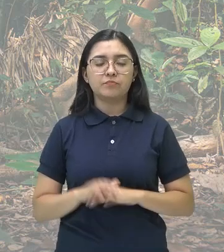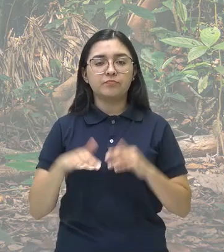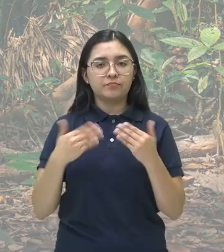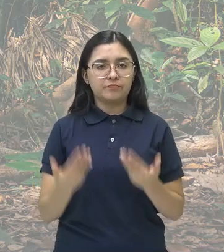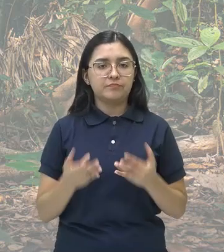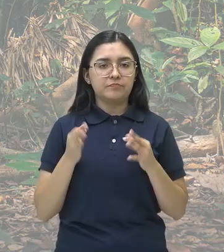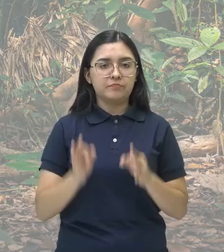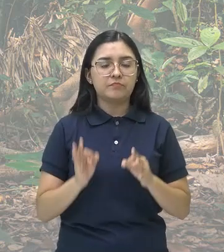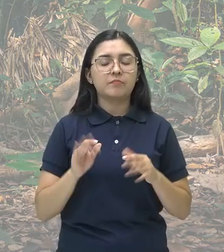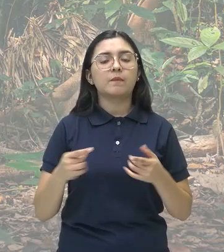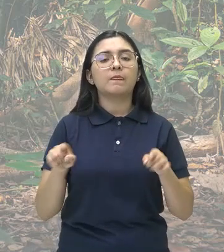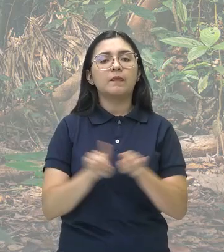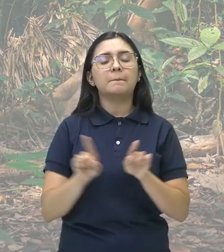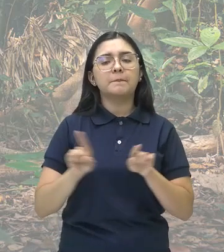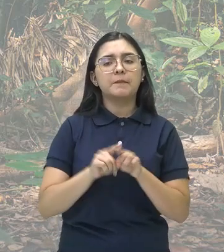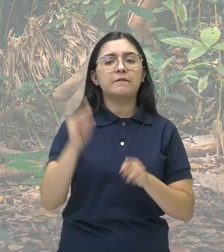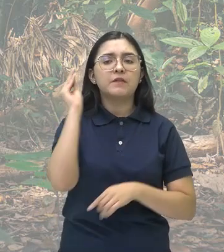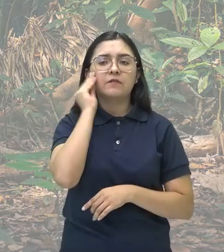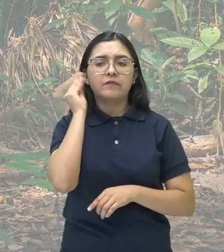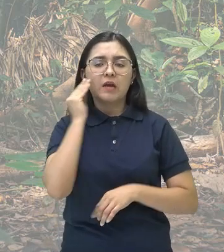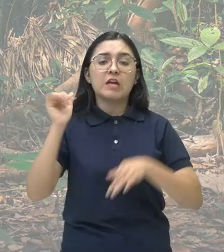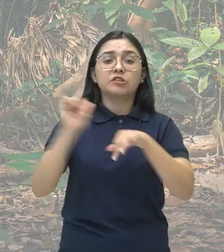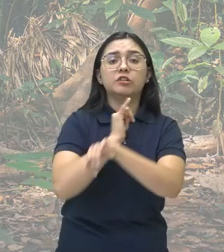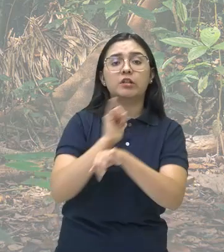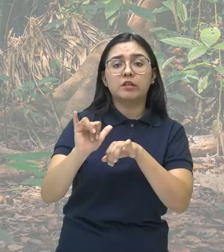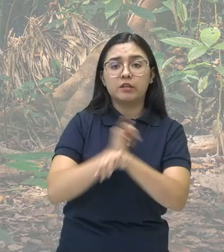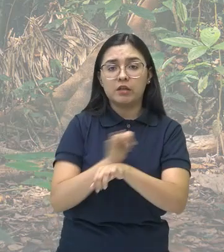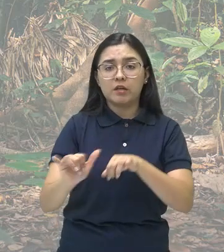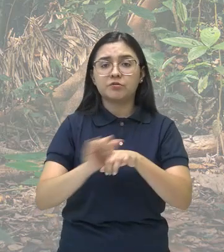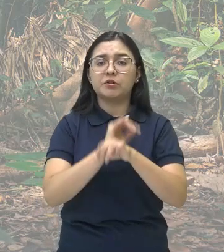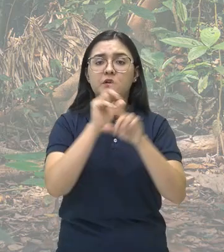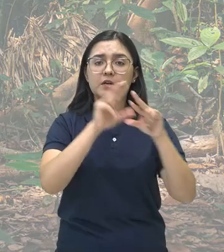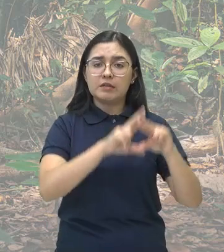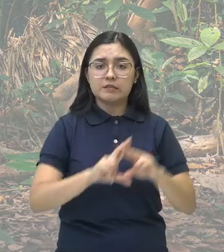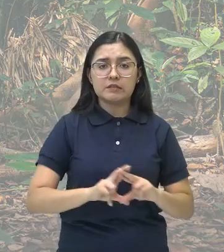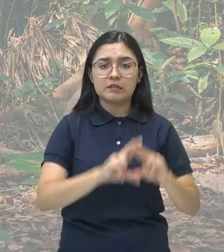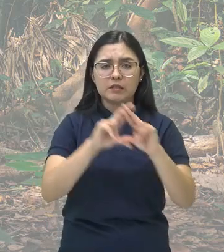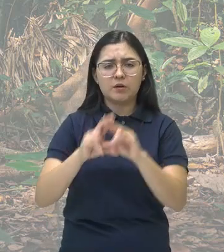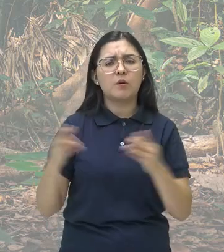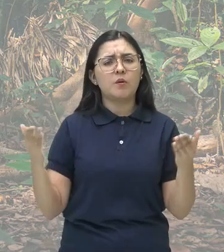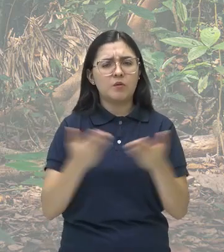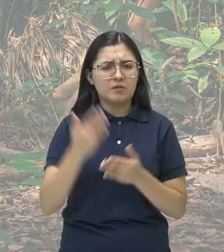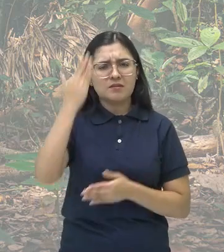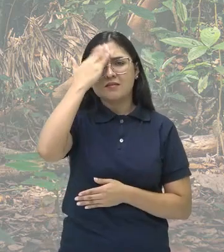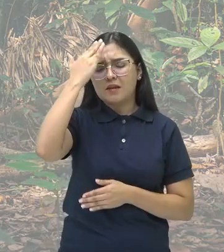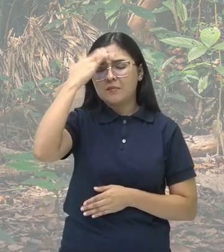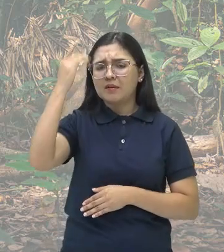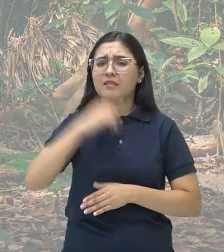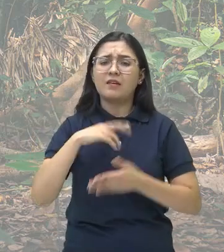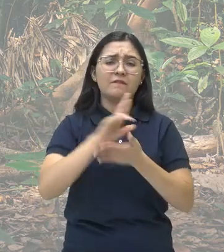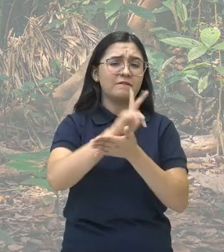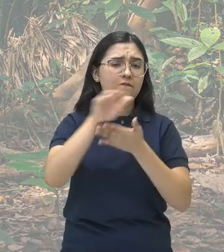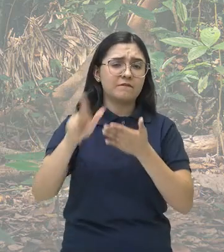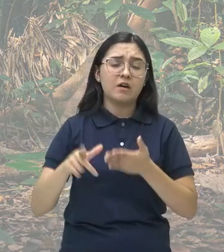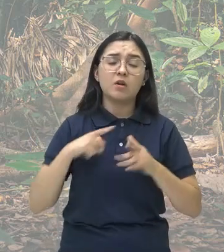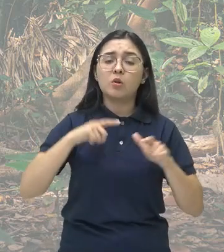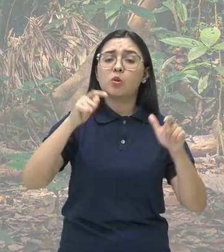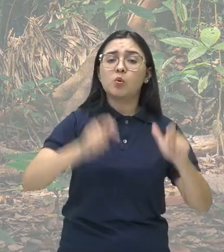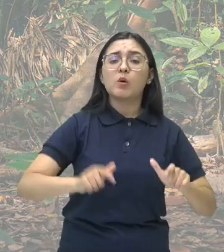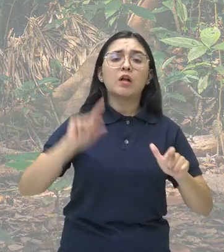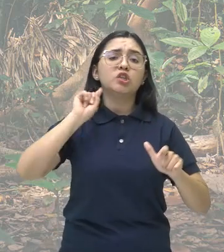né? Trabalhar com a reciclagem, né? Porque hoje a gente tem lixões a céu aberto, e